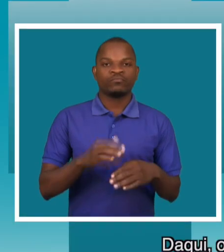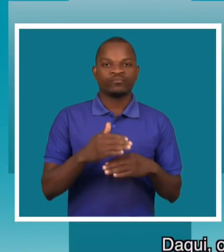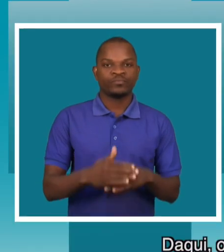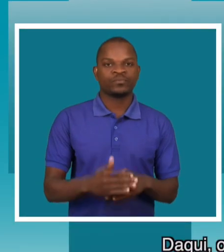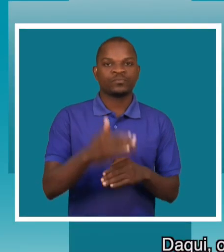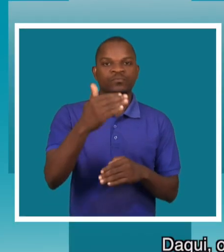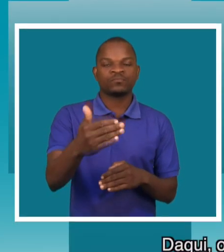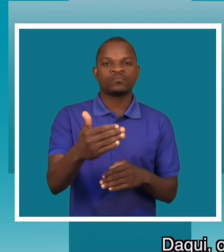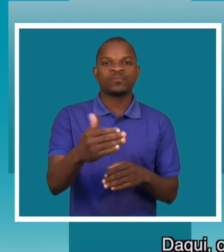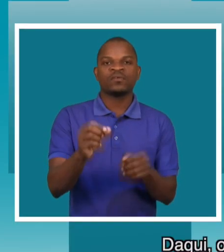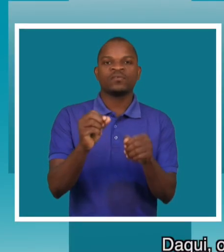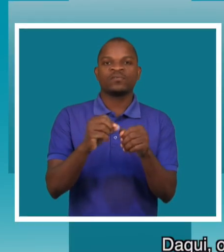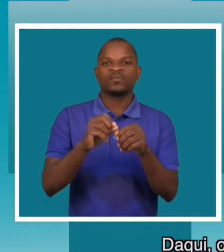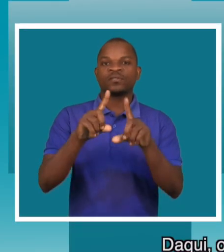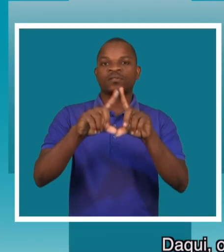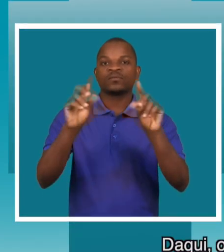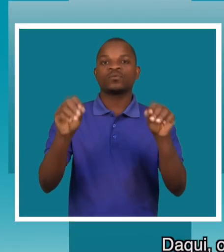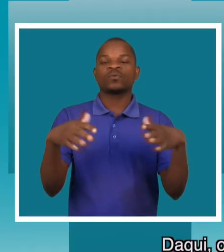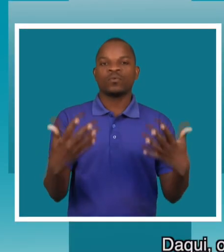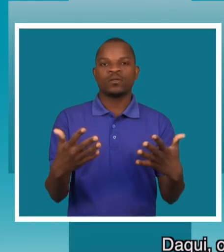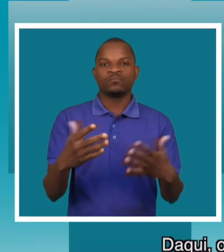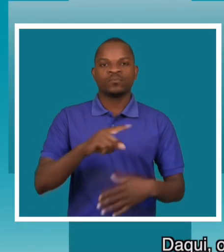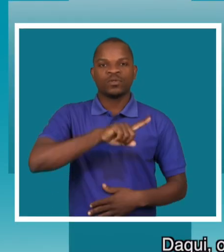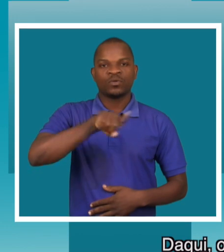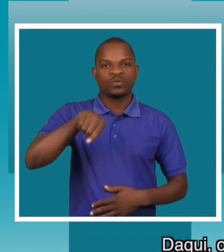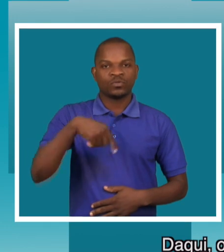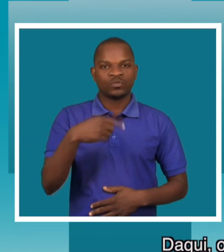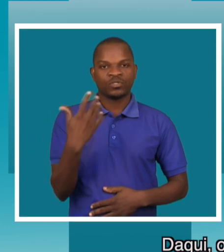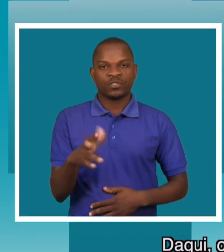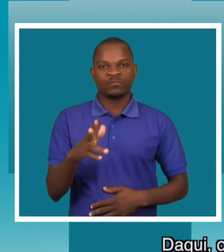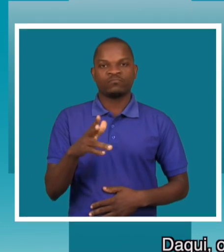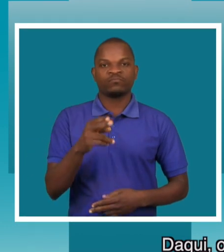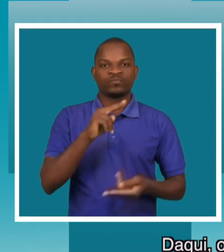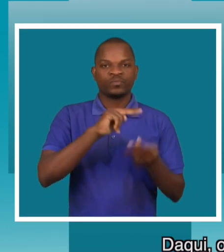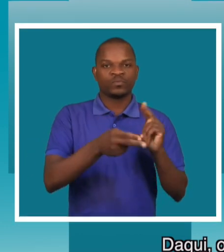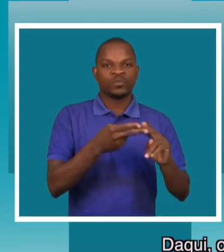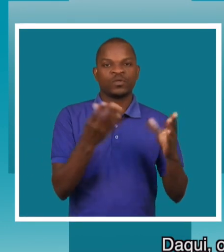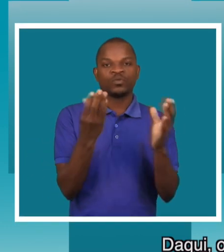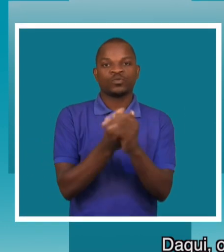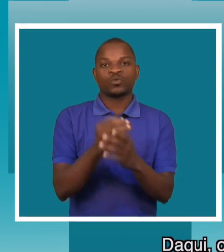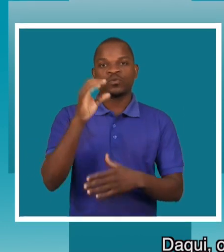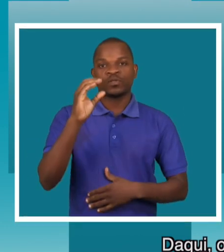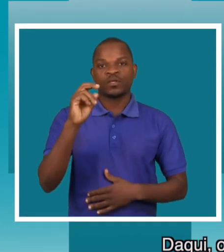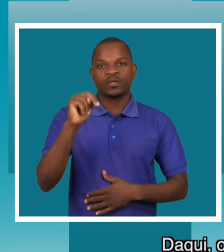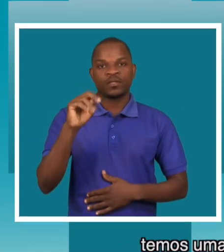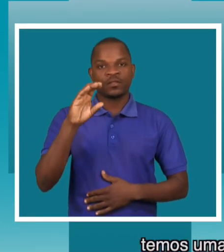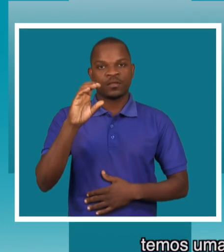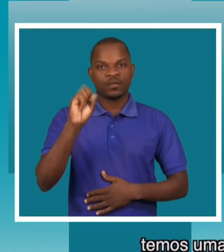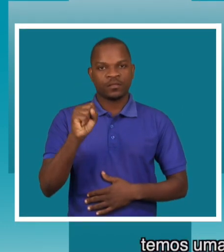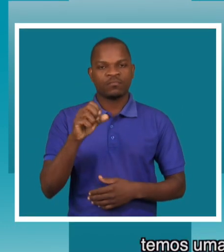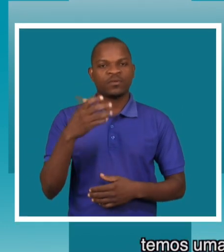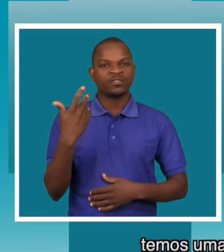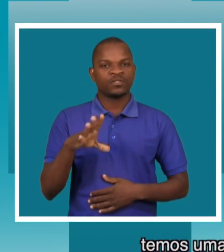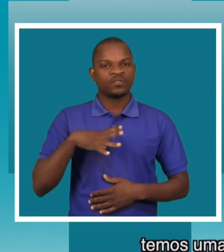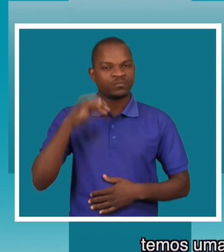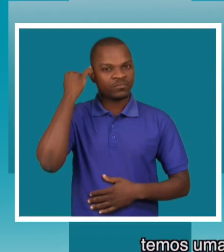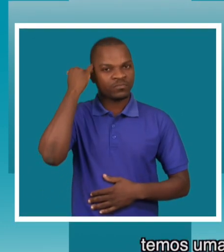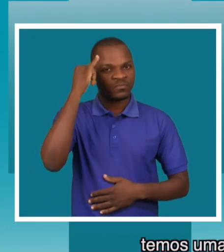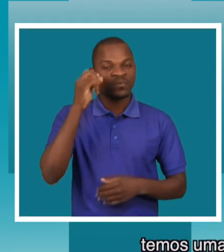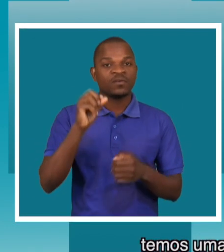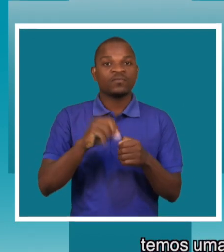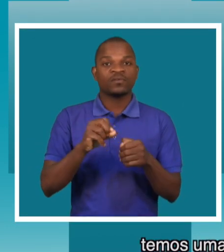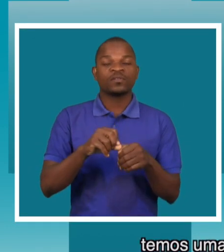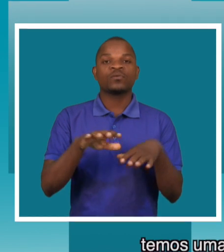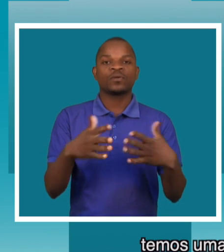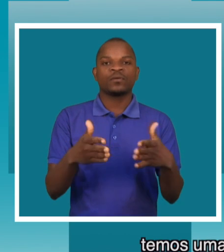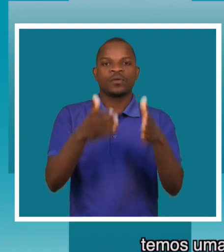Daqui, o que vai seguir é que nós estamos, e a partir desta reunião que tivemos com o CNCS, temos uma iniciativa para